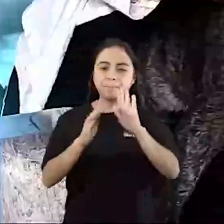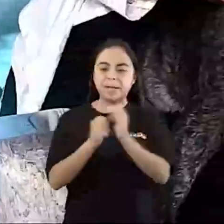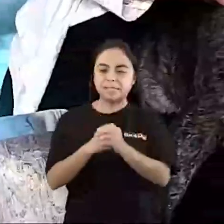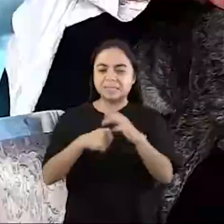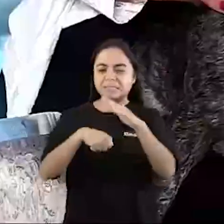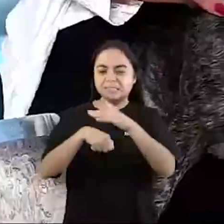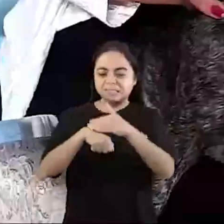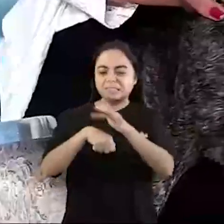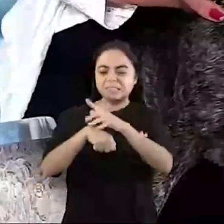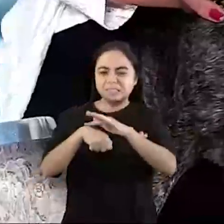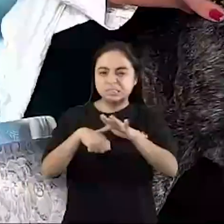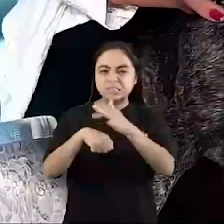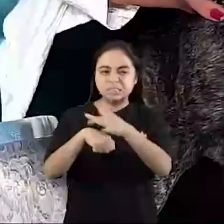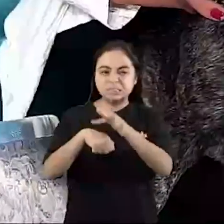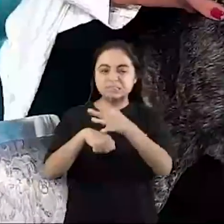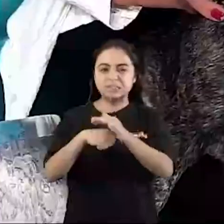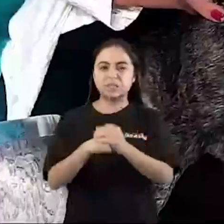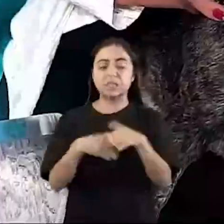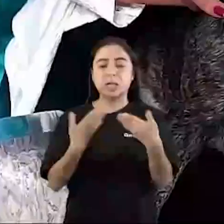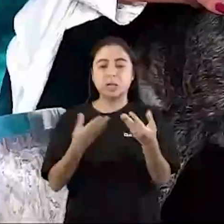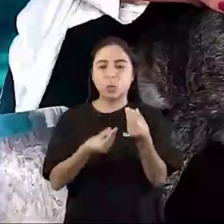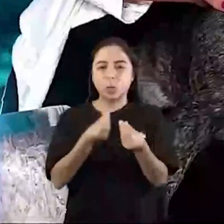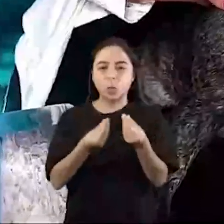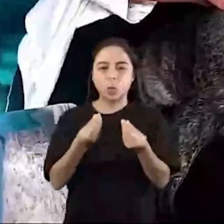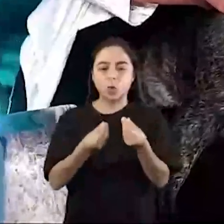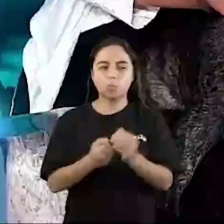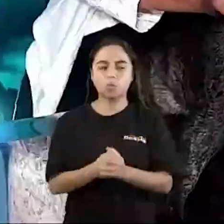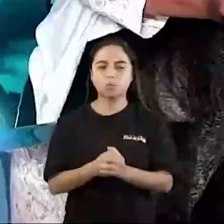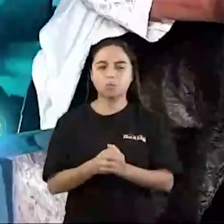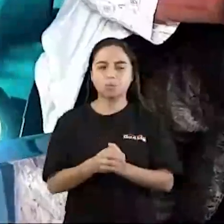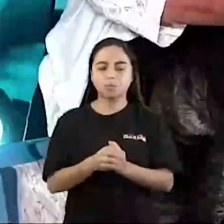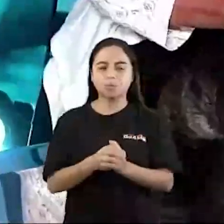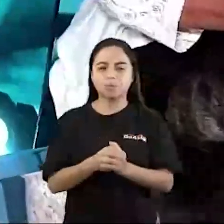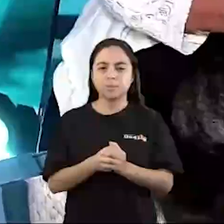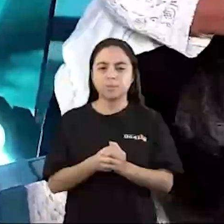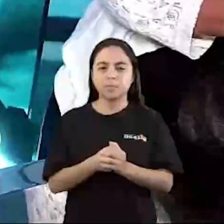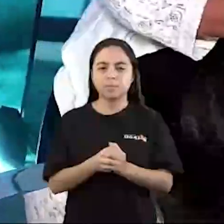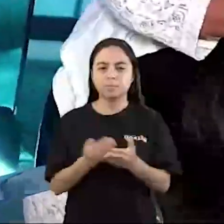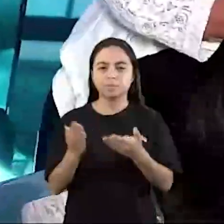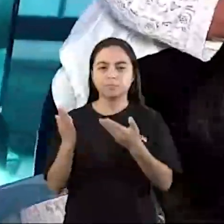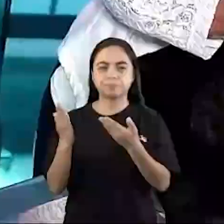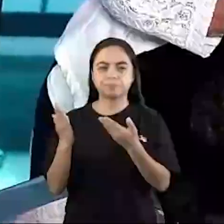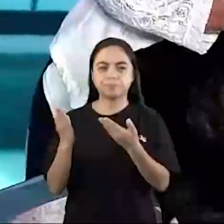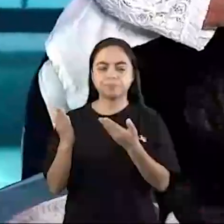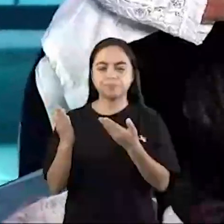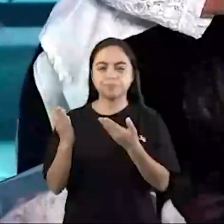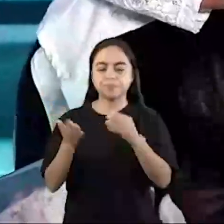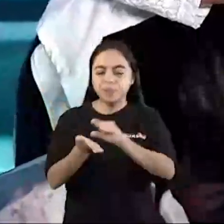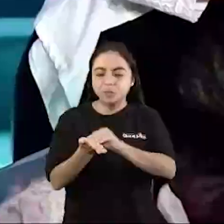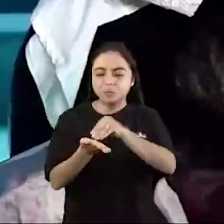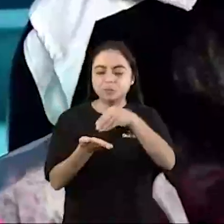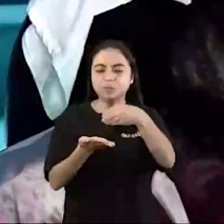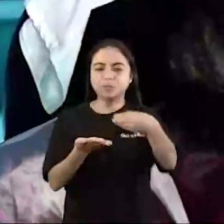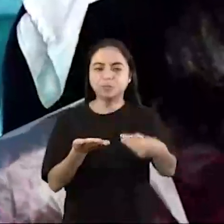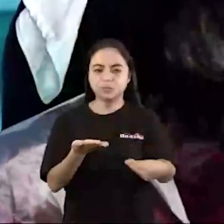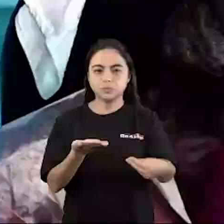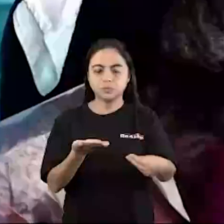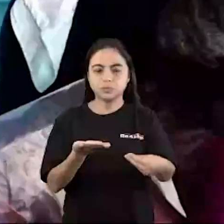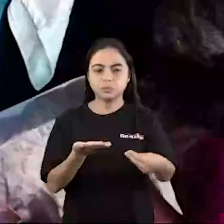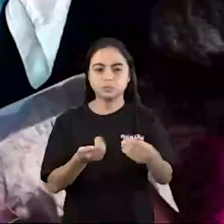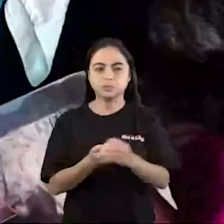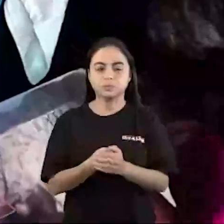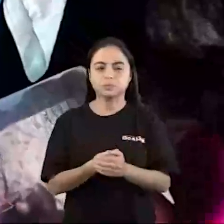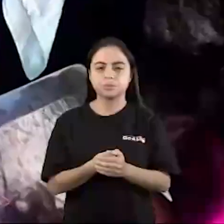que a gente está querendo ver. Então, como que eu faço isso? Eu removo a fita,